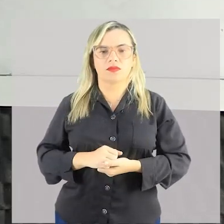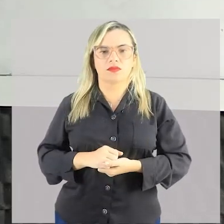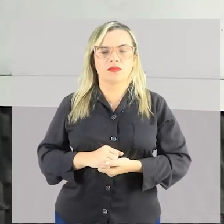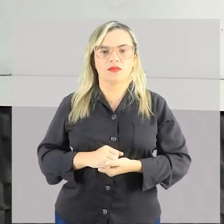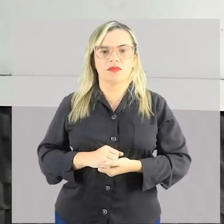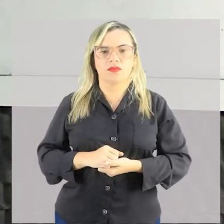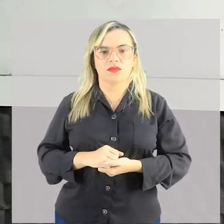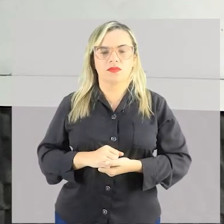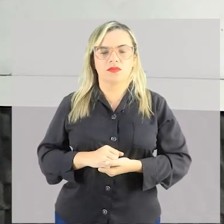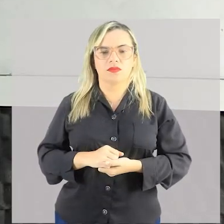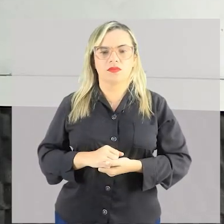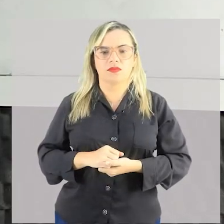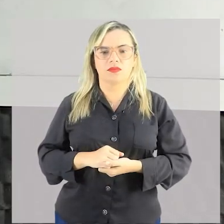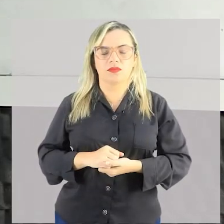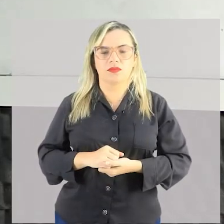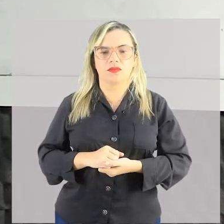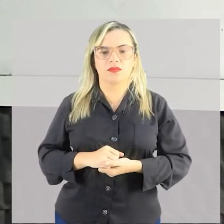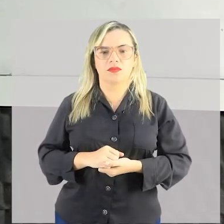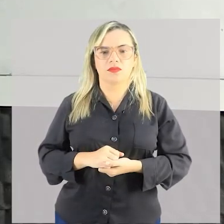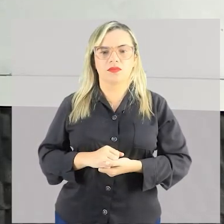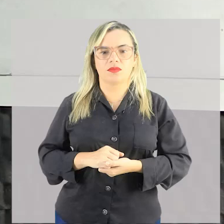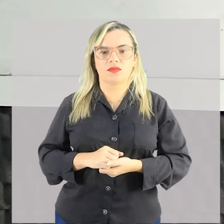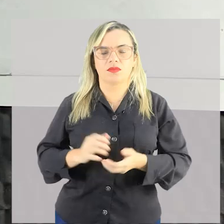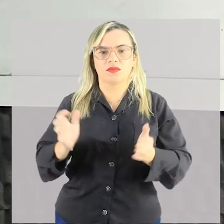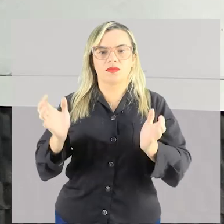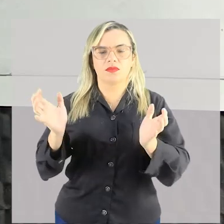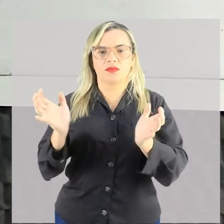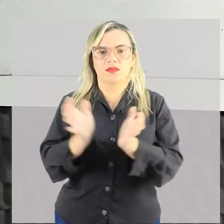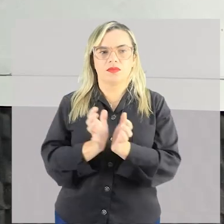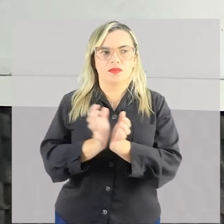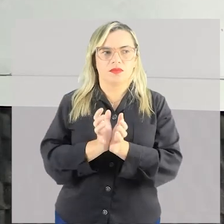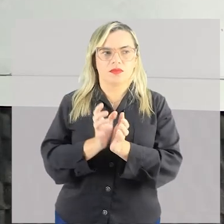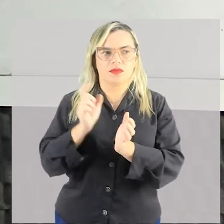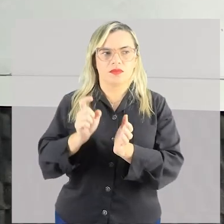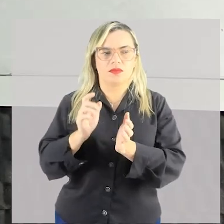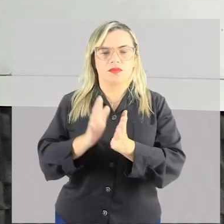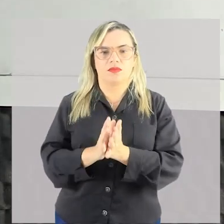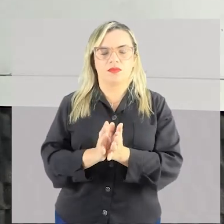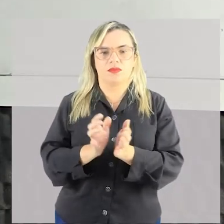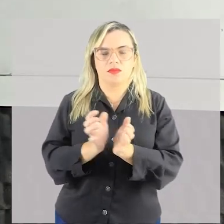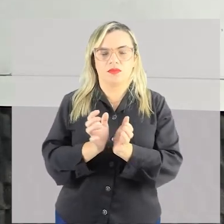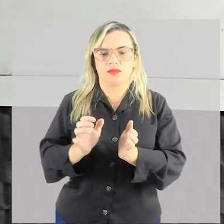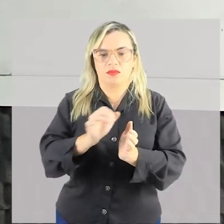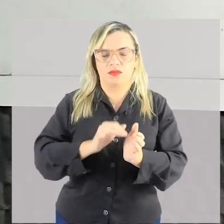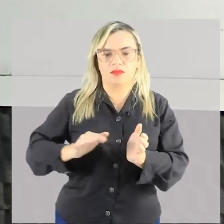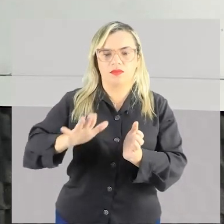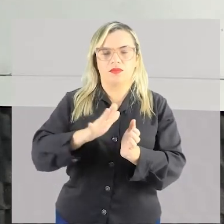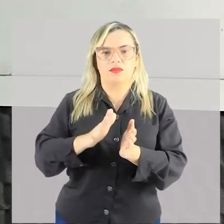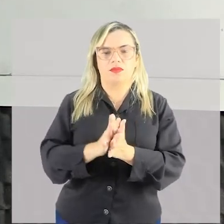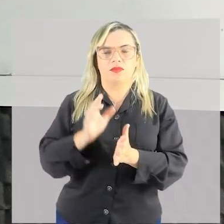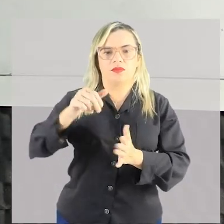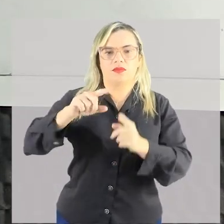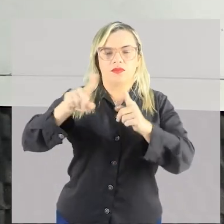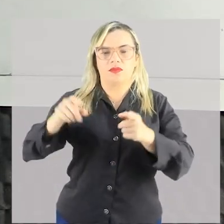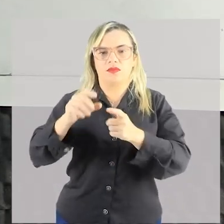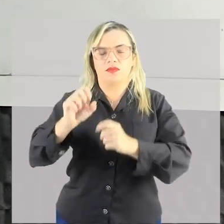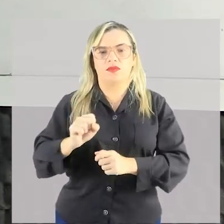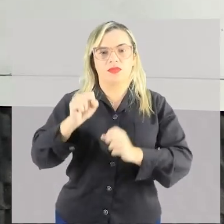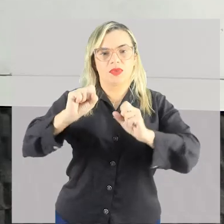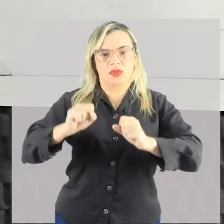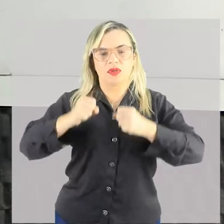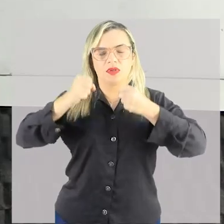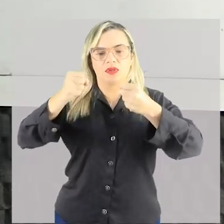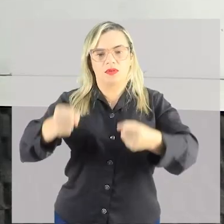pelo que nós chamamos de espaço amostral NS que são o número de elementos possíveis